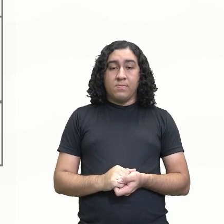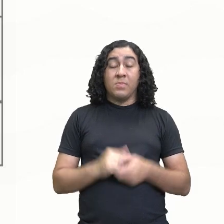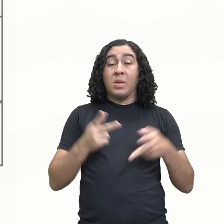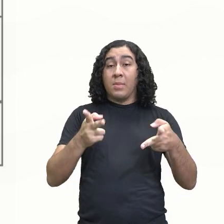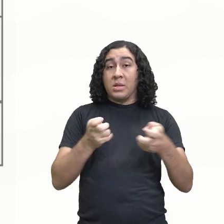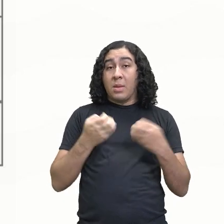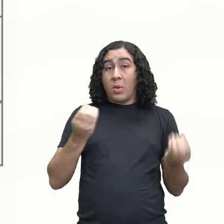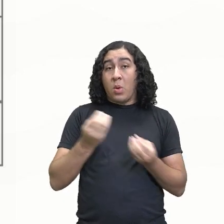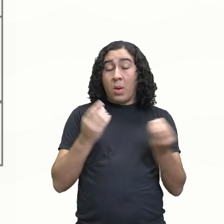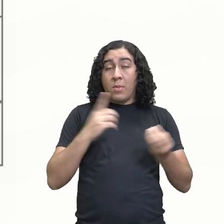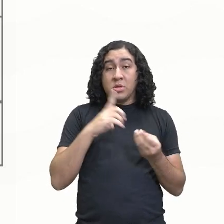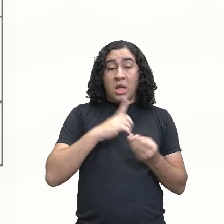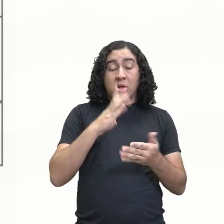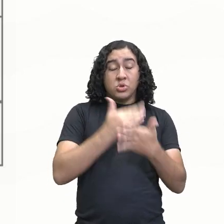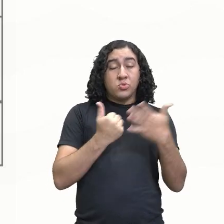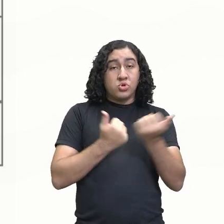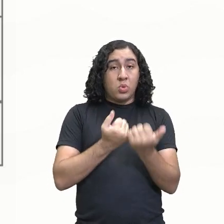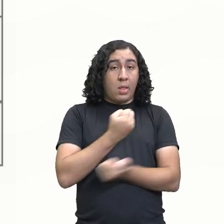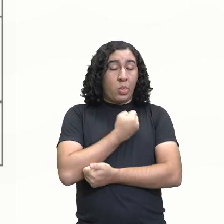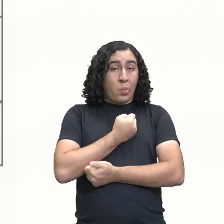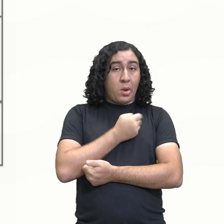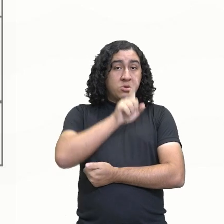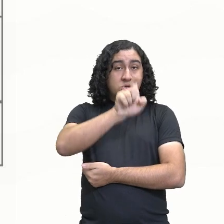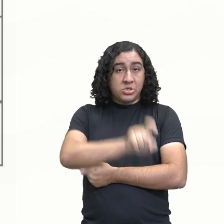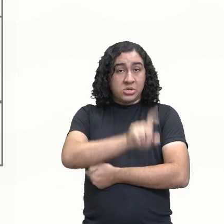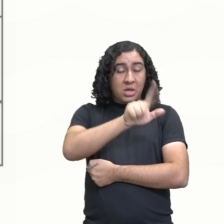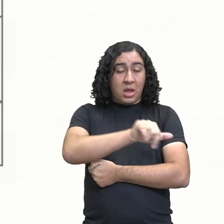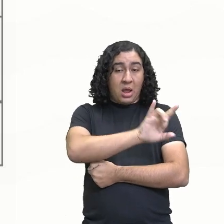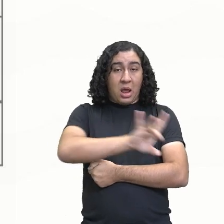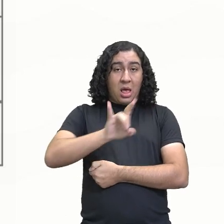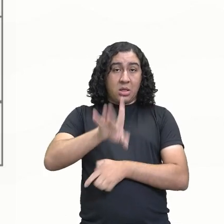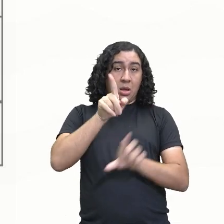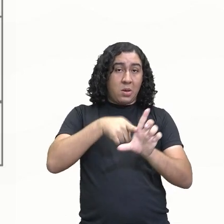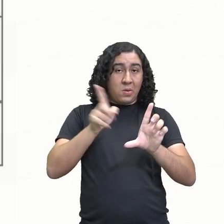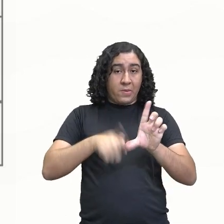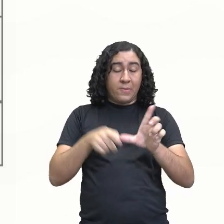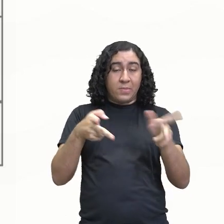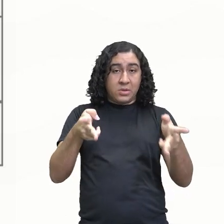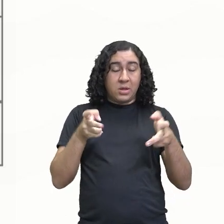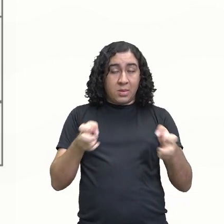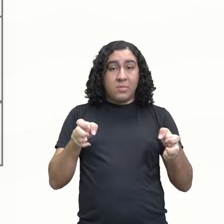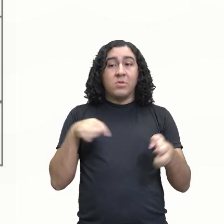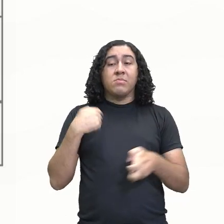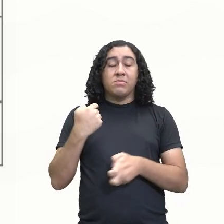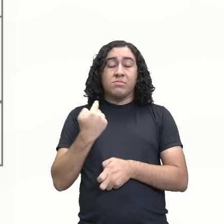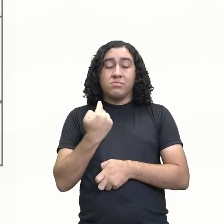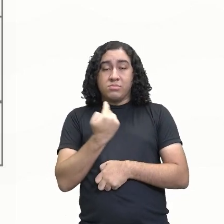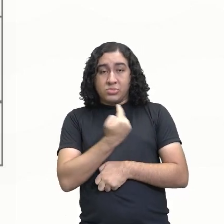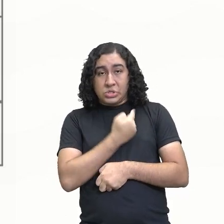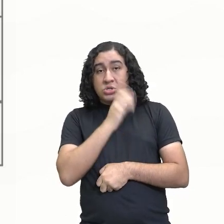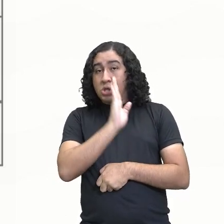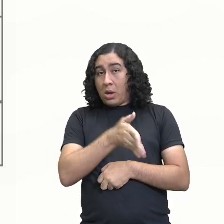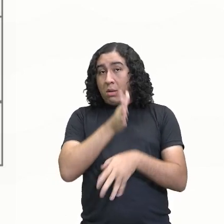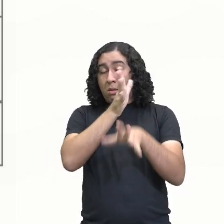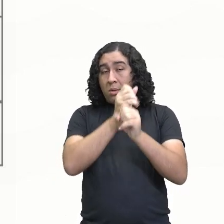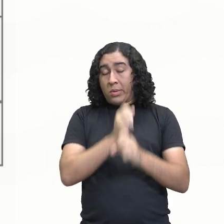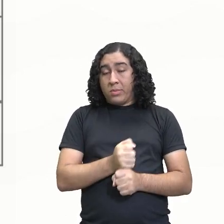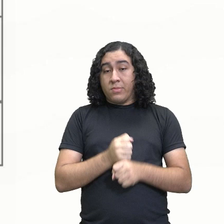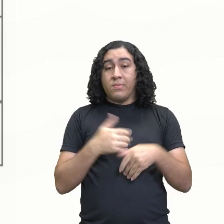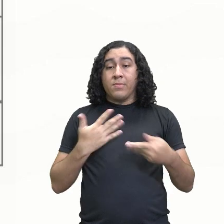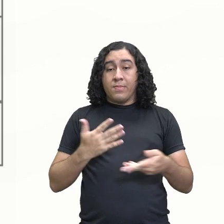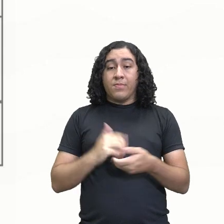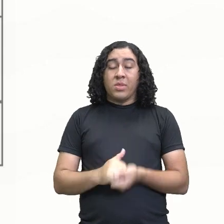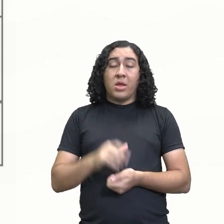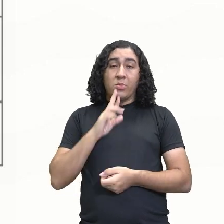função, substituindo o valor de x por cada ângulo aqui, que nós escolhemos, nós